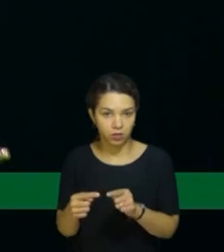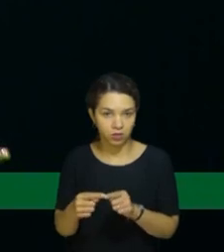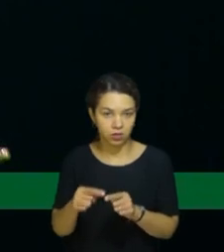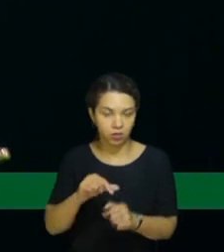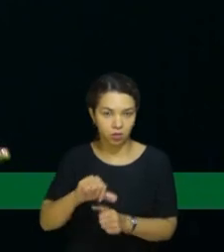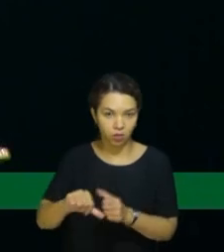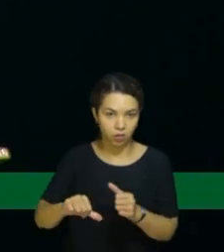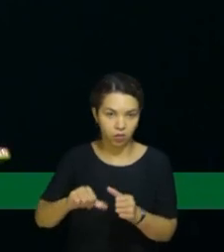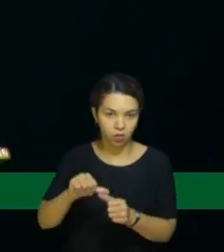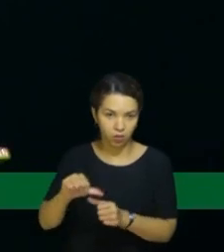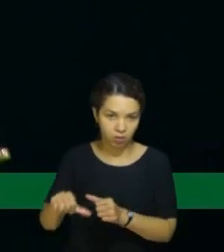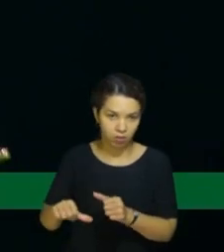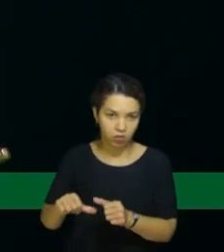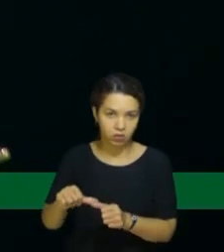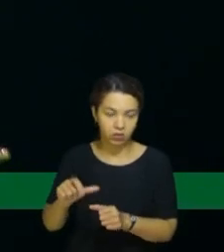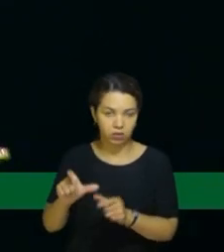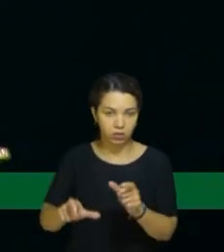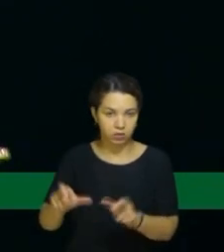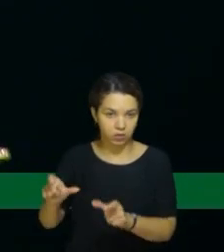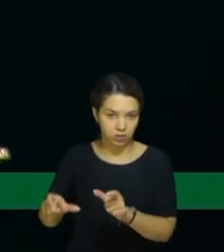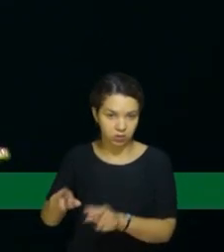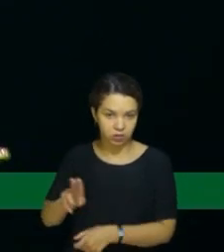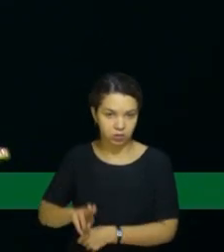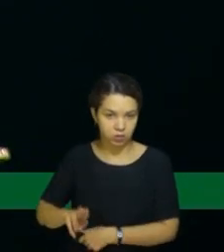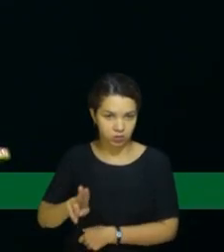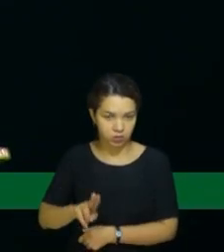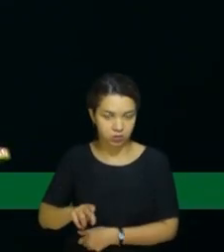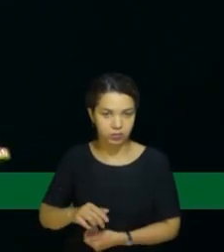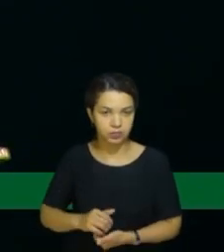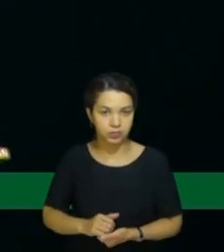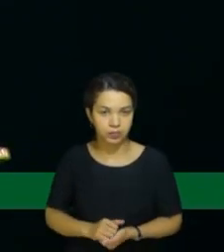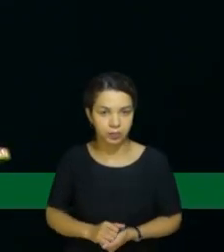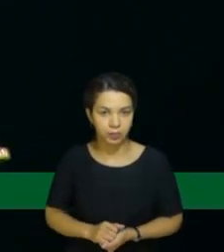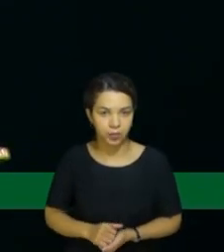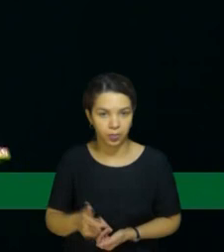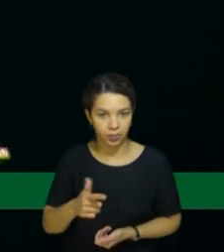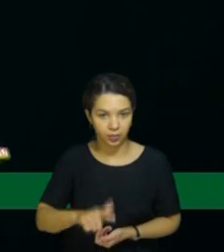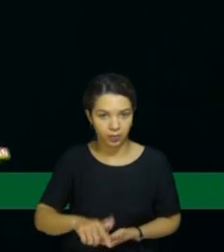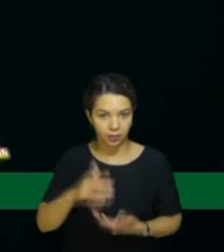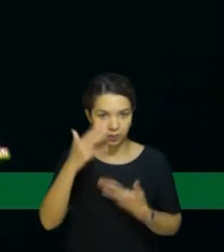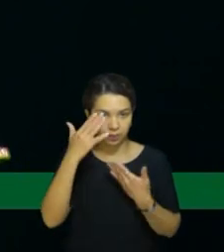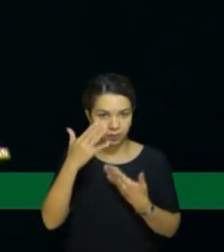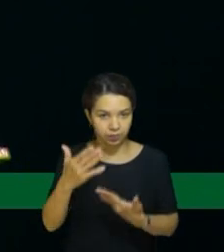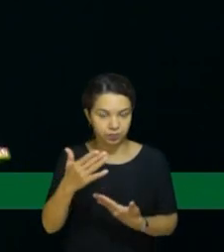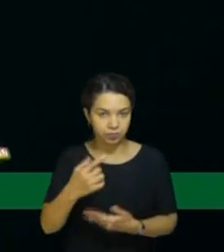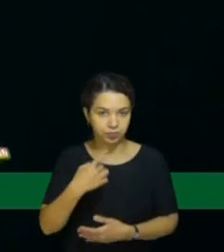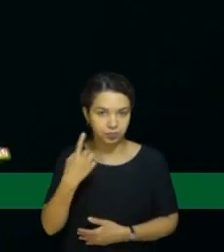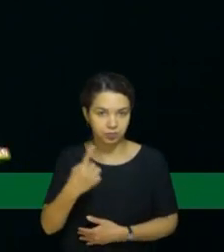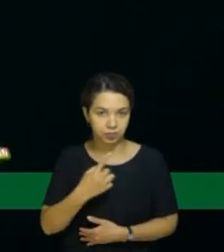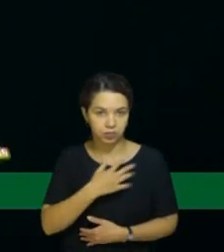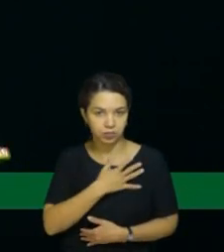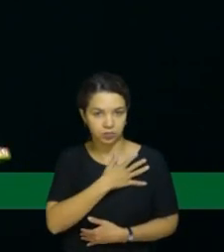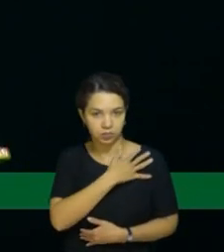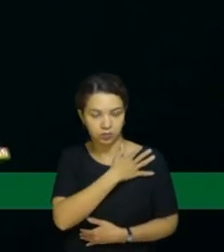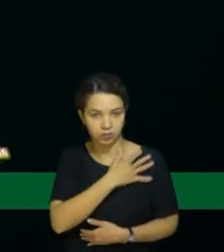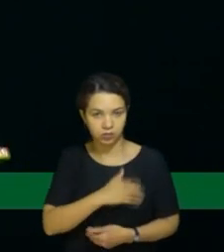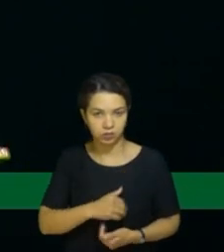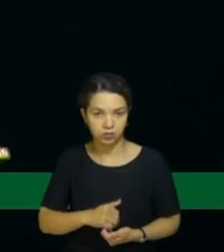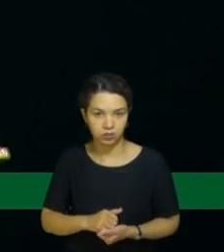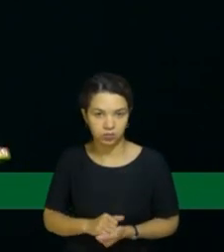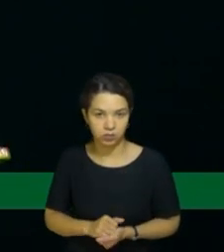dos consumidores reiteramos nosso agradecimento ao Deputado Napoleão Bernardes pela razão de haver